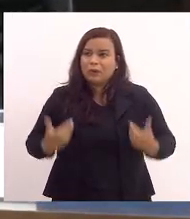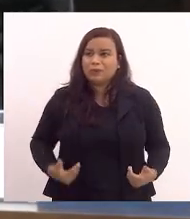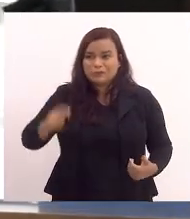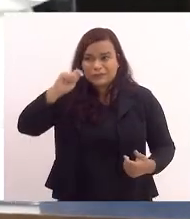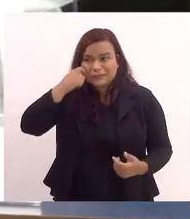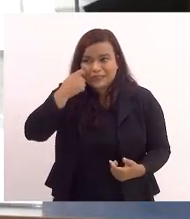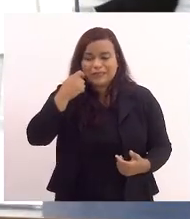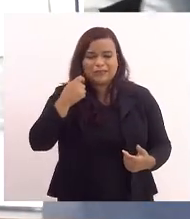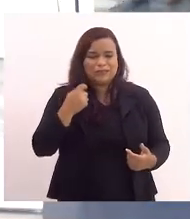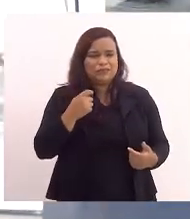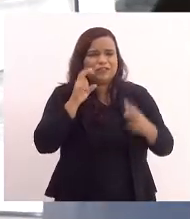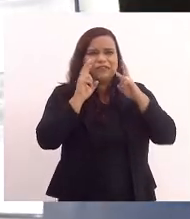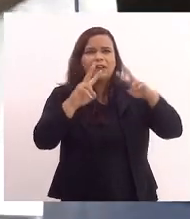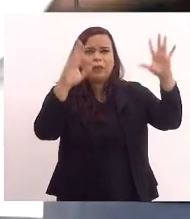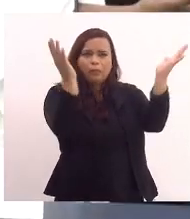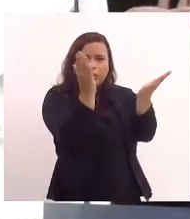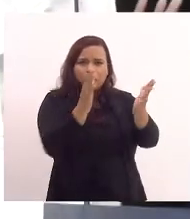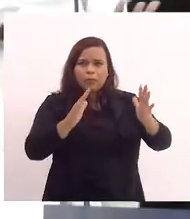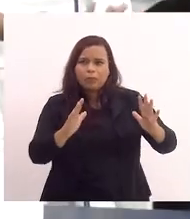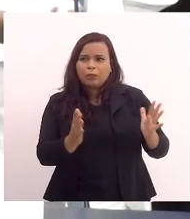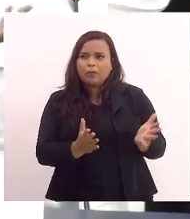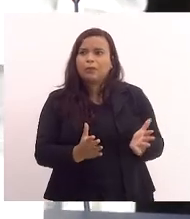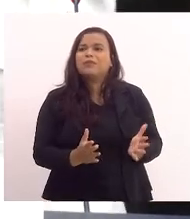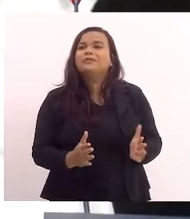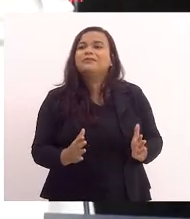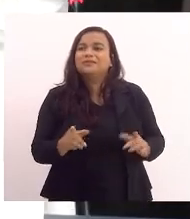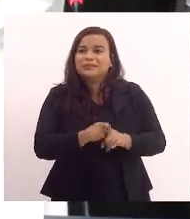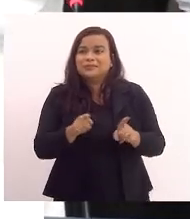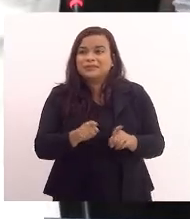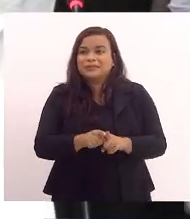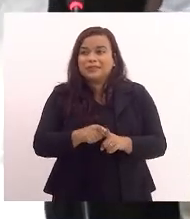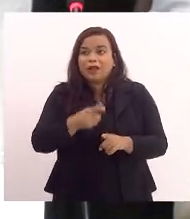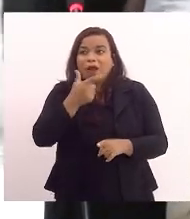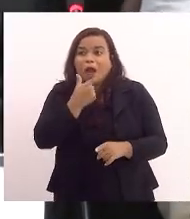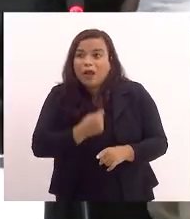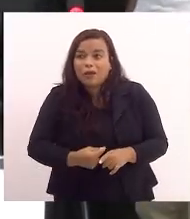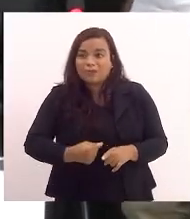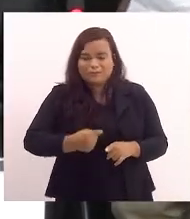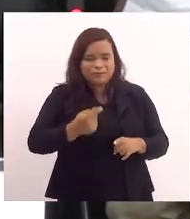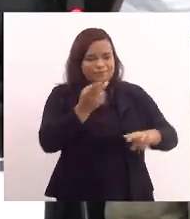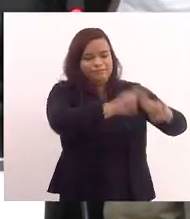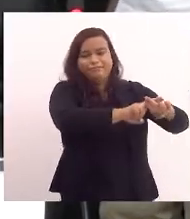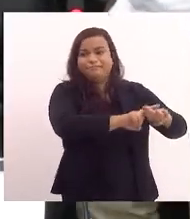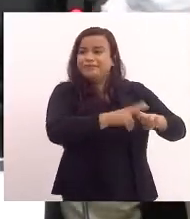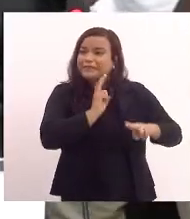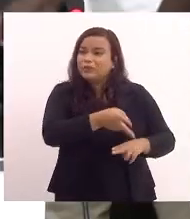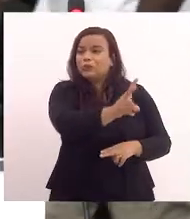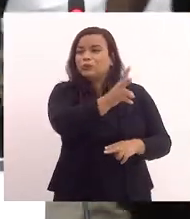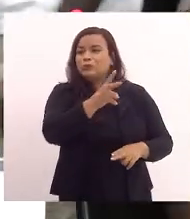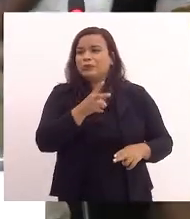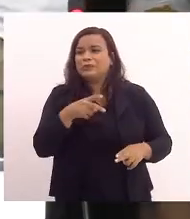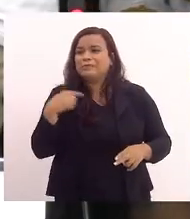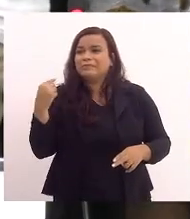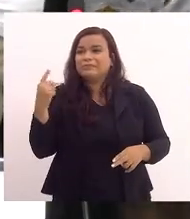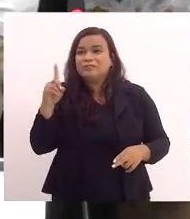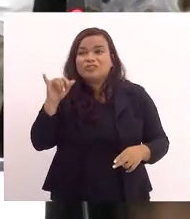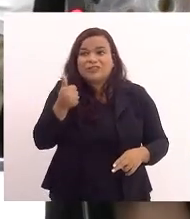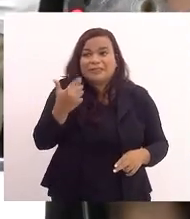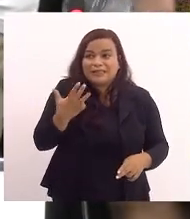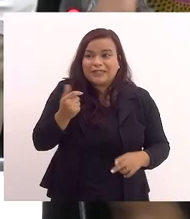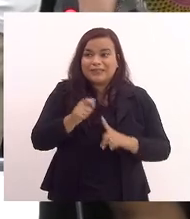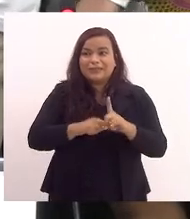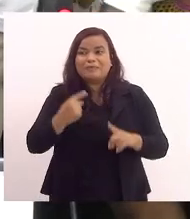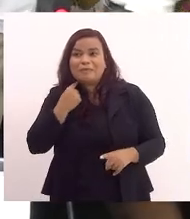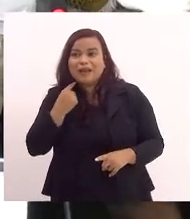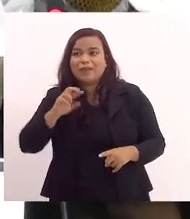nossas meninas sexualizadas e dos nossos homens encarcerados, ela também segue. Esse 13 de maio não é o dia